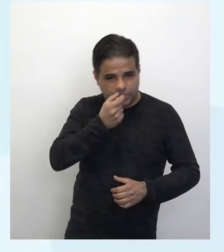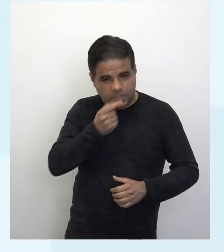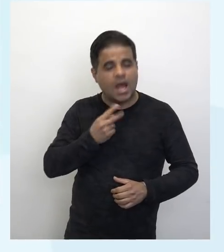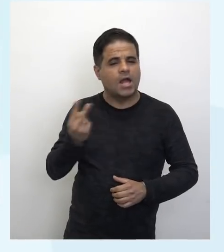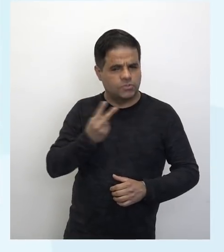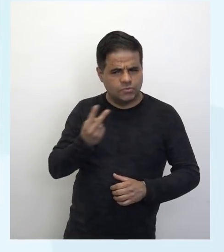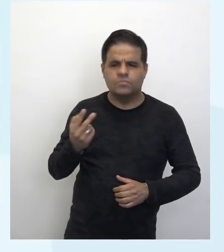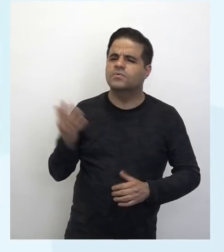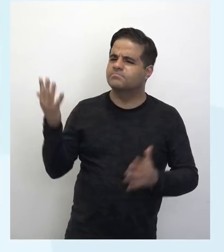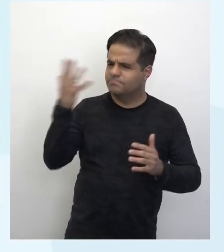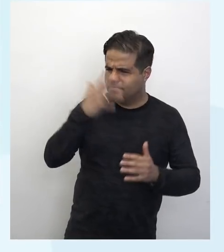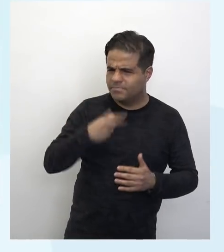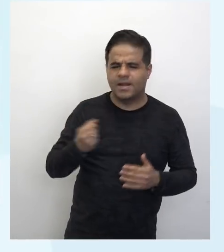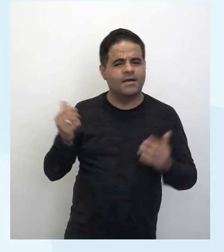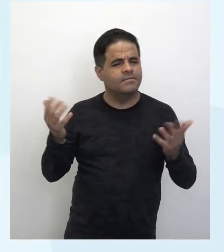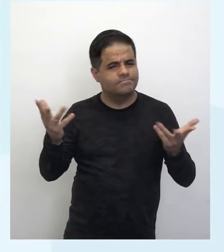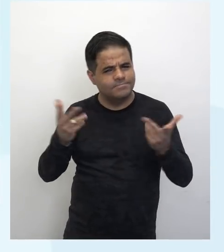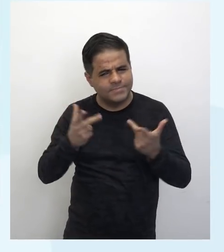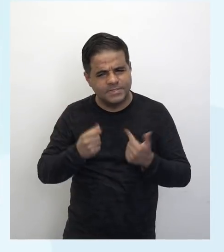lindas. Então,